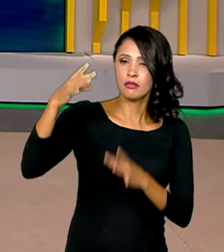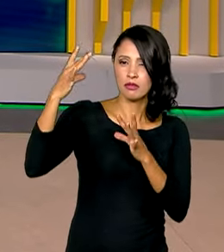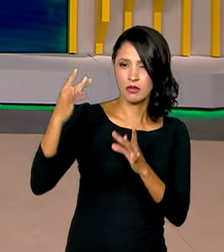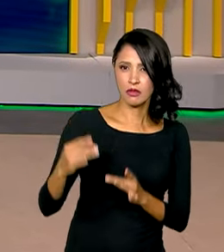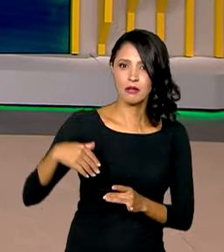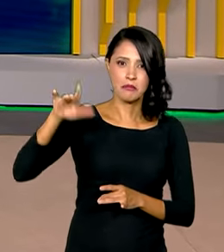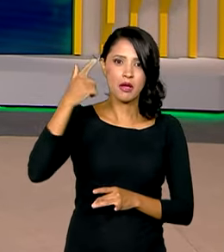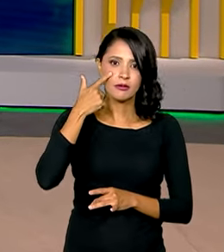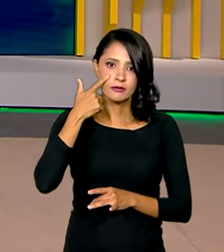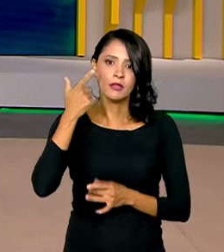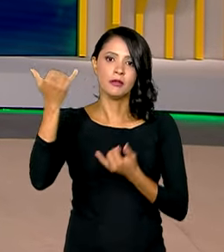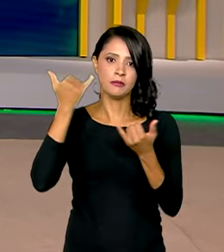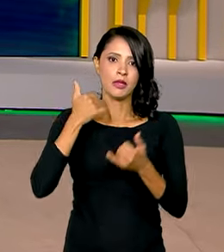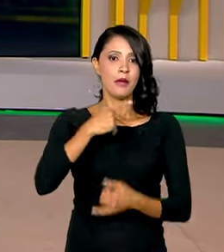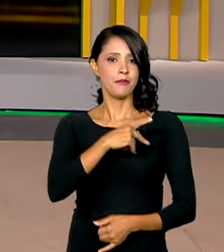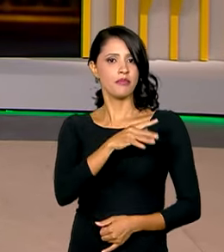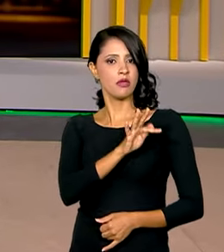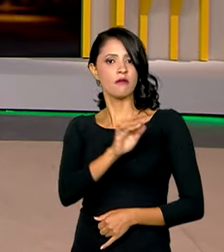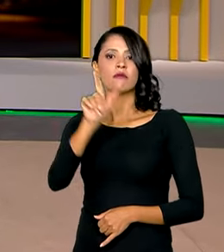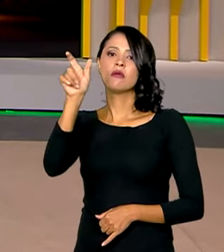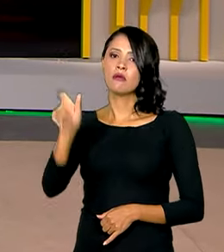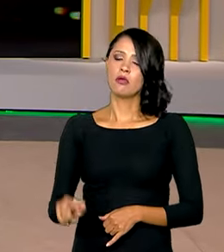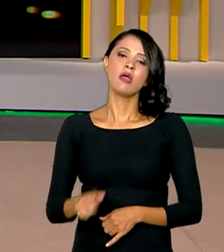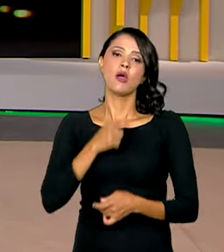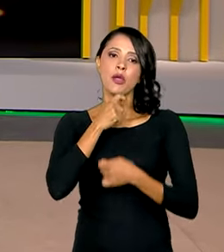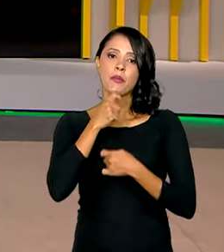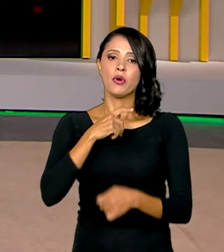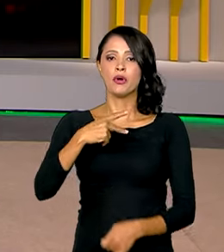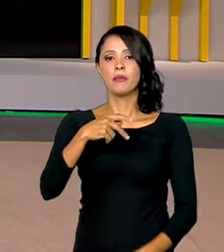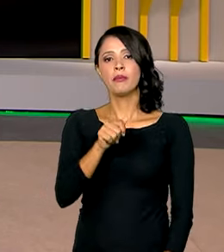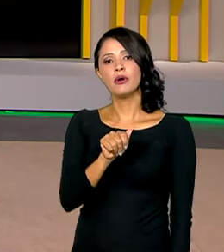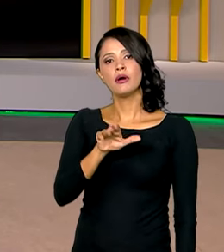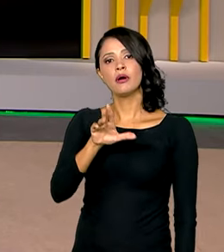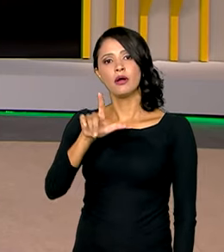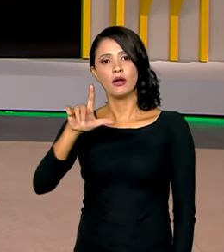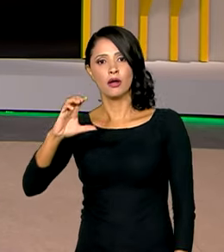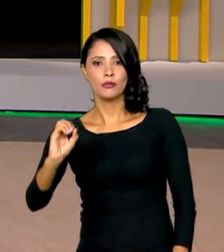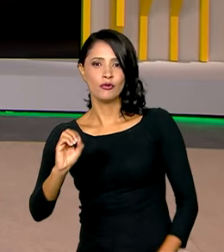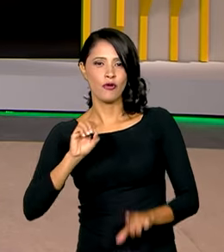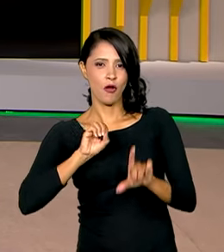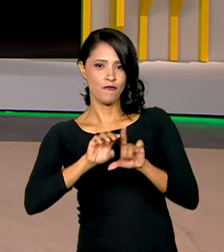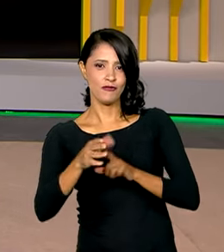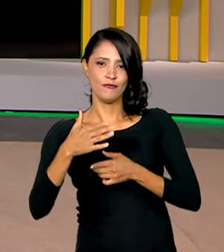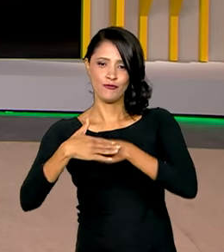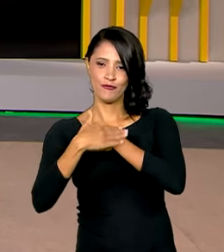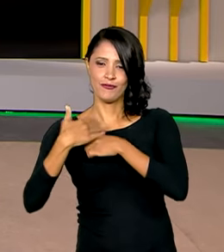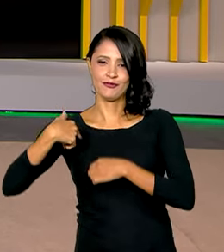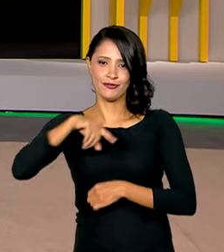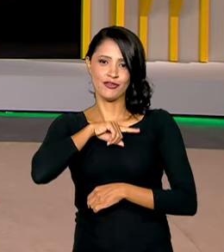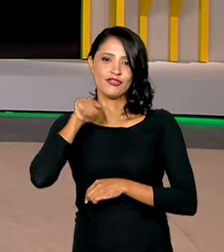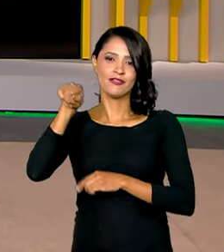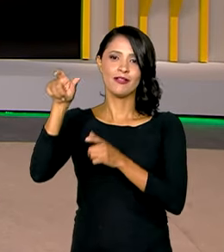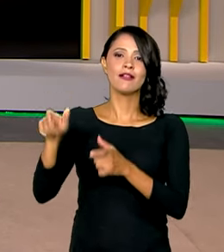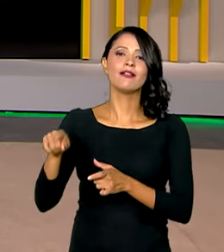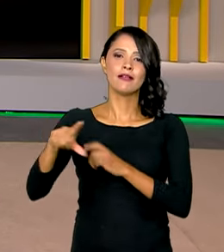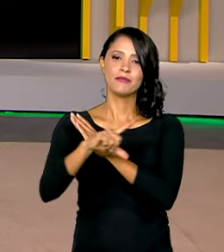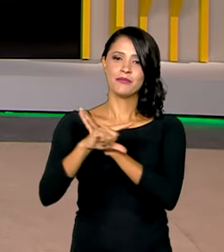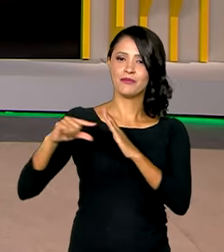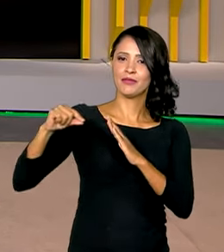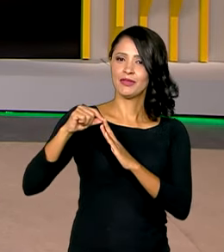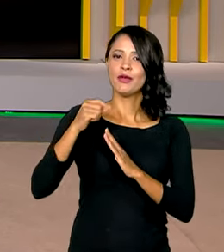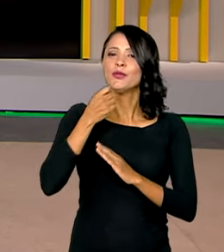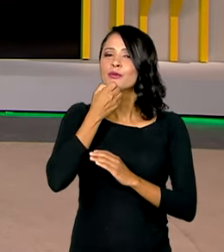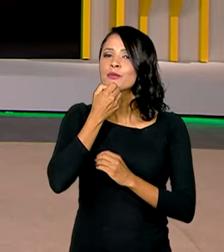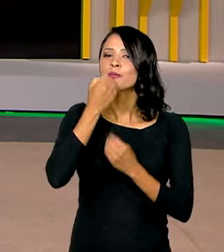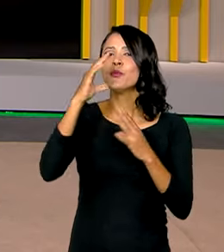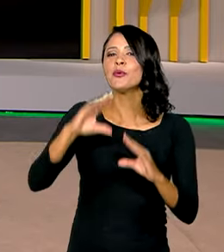dessa operação da PF é o repórter Pablo Mundim, que fala com a gente ao vivo, direto do Palácio do Planalto. Boa noite para